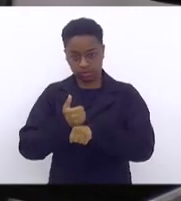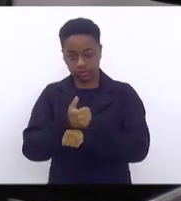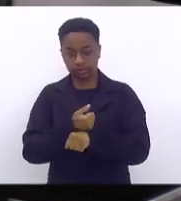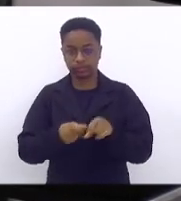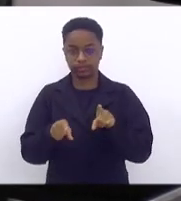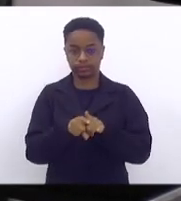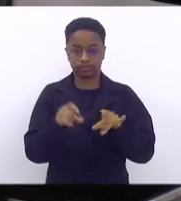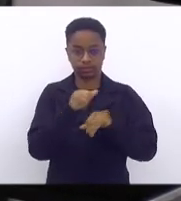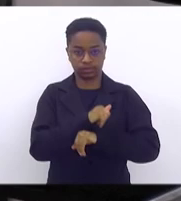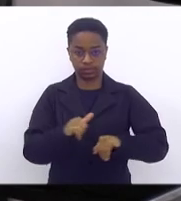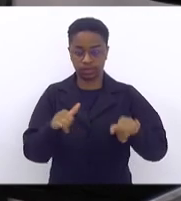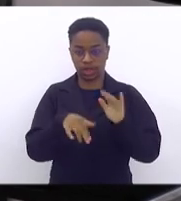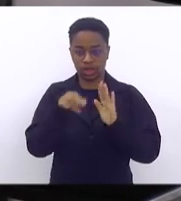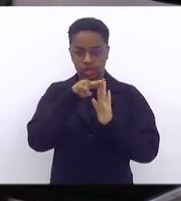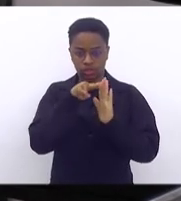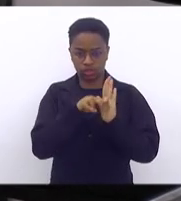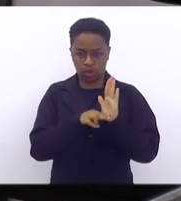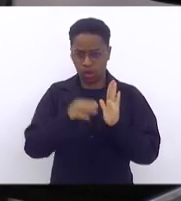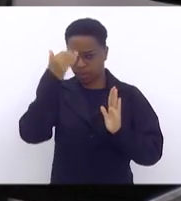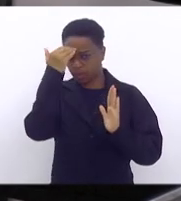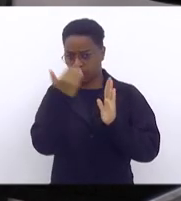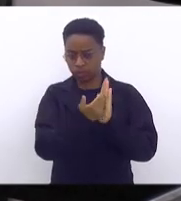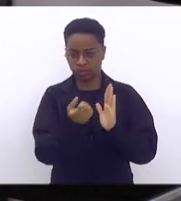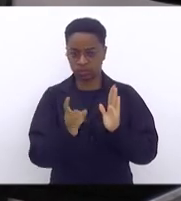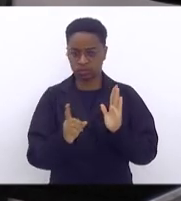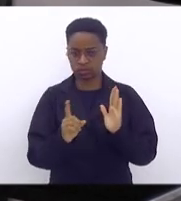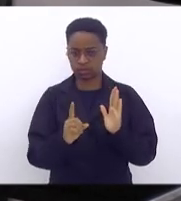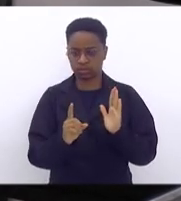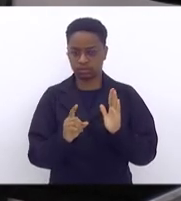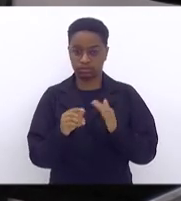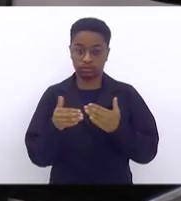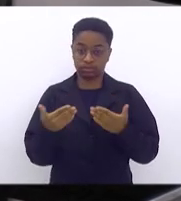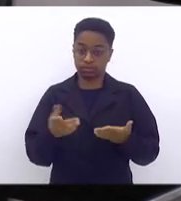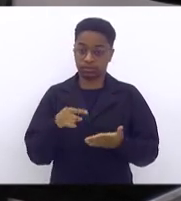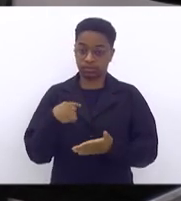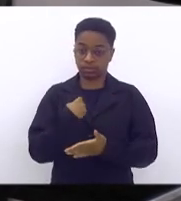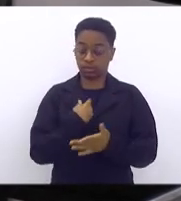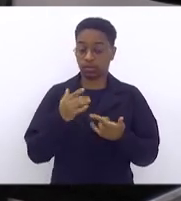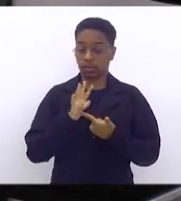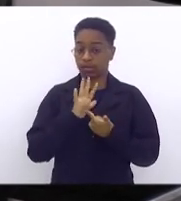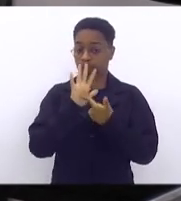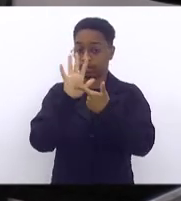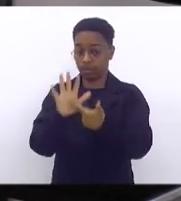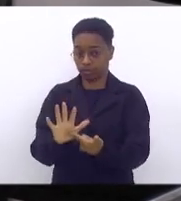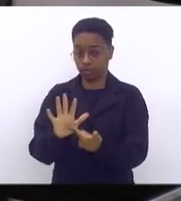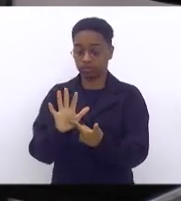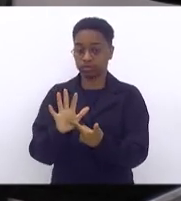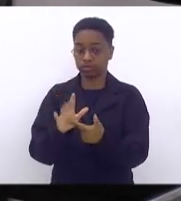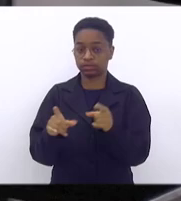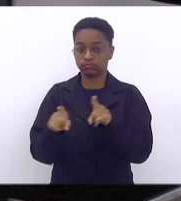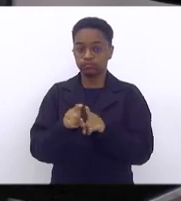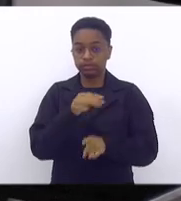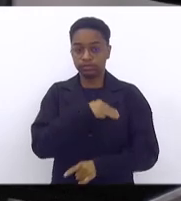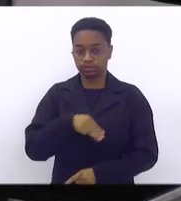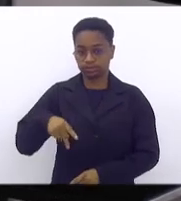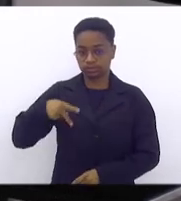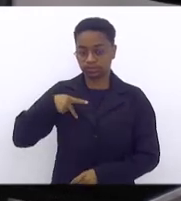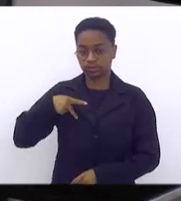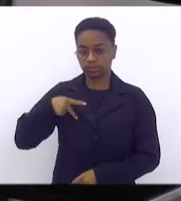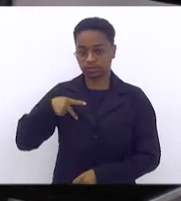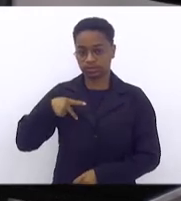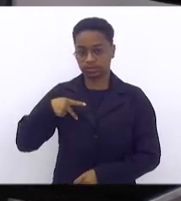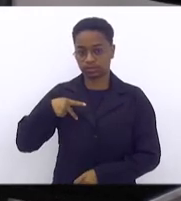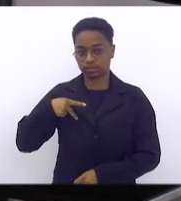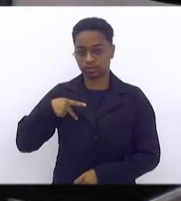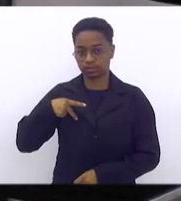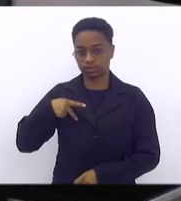dizendo assim, as normas não são respeitadas, a gente faz o apontamento e o Ministério Público